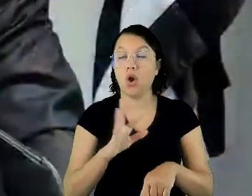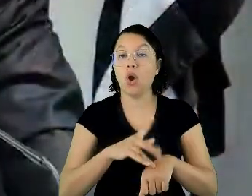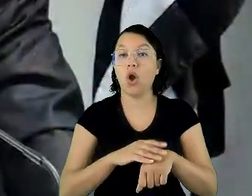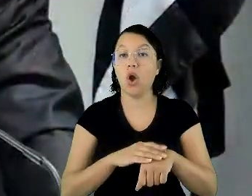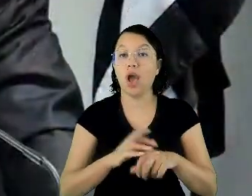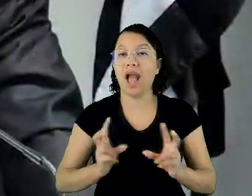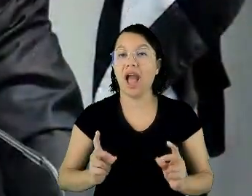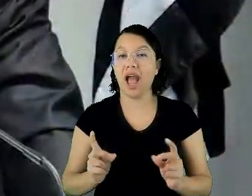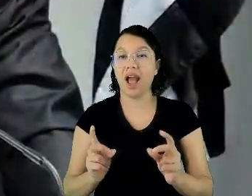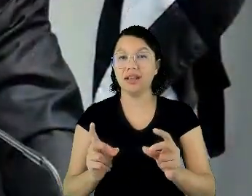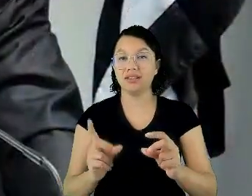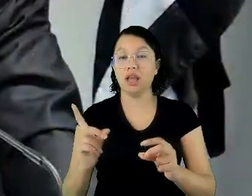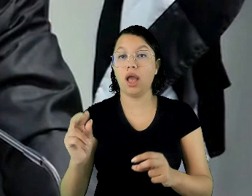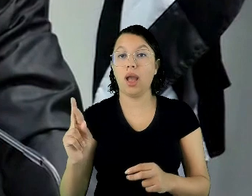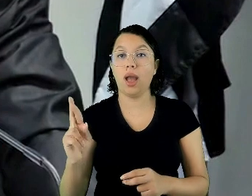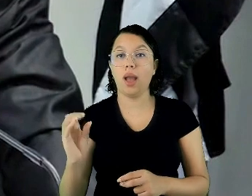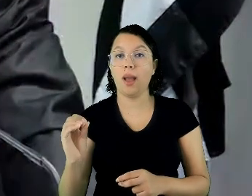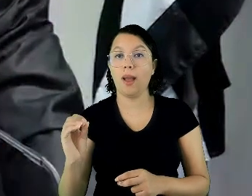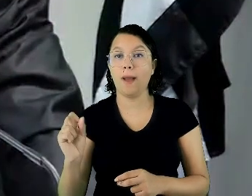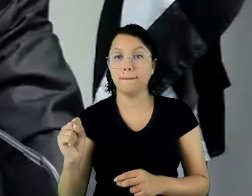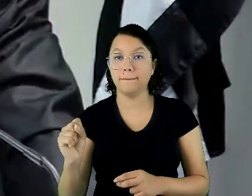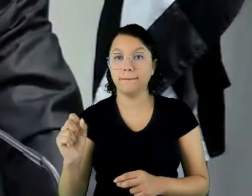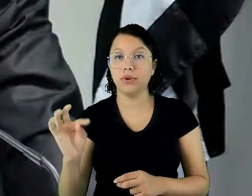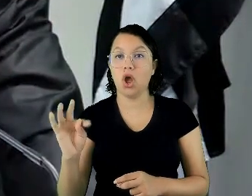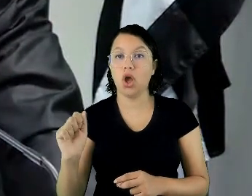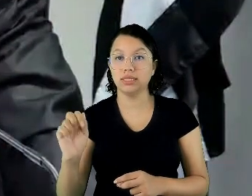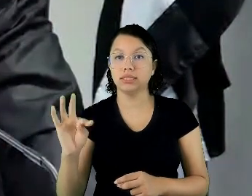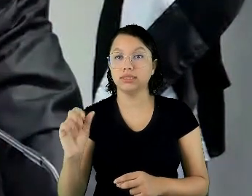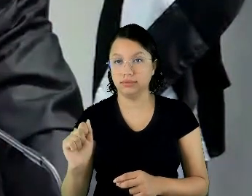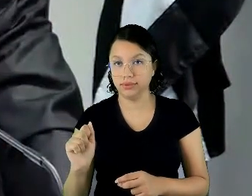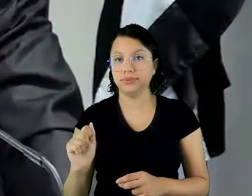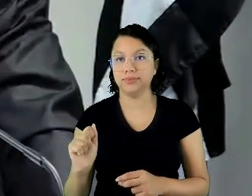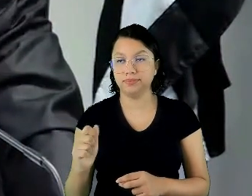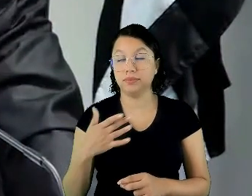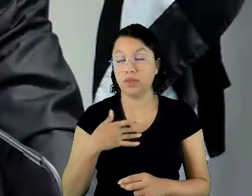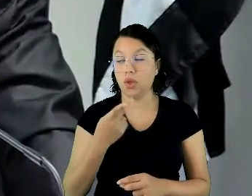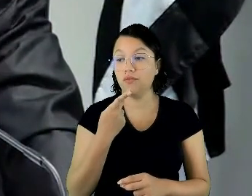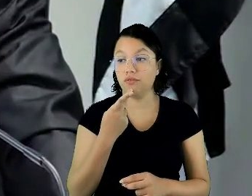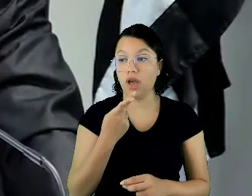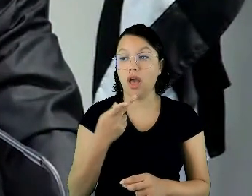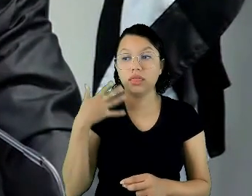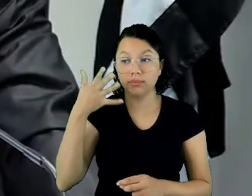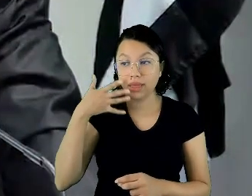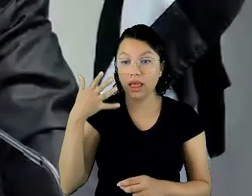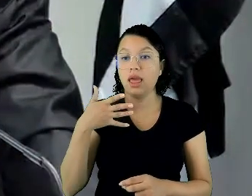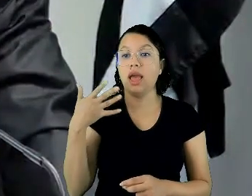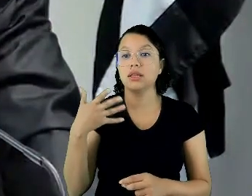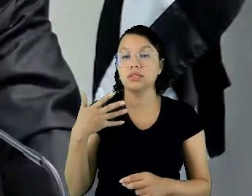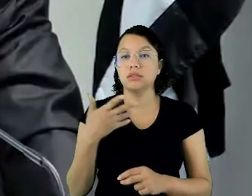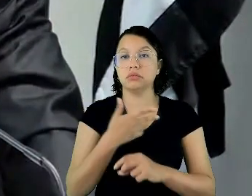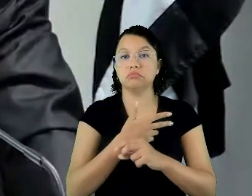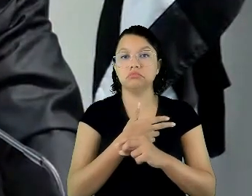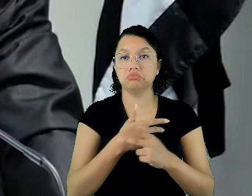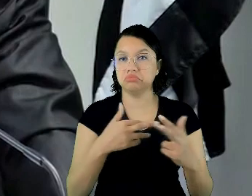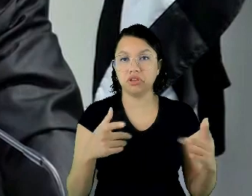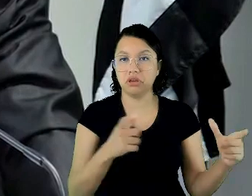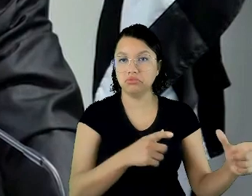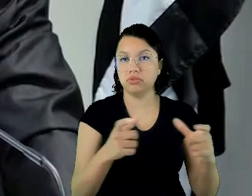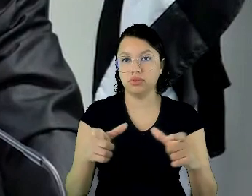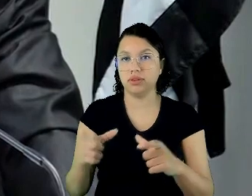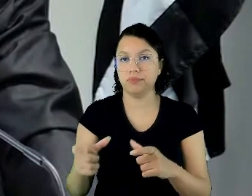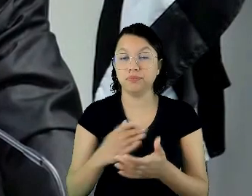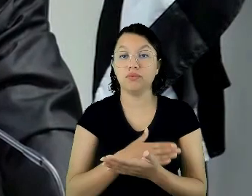costumo fazer essa palestra em vários lugares, e ela começa assim: todo homem